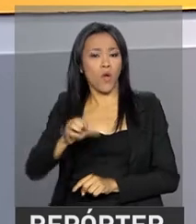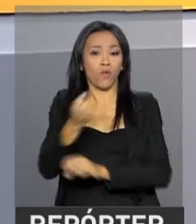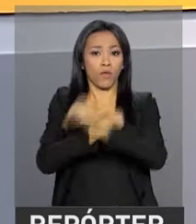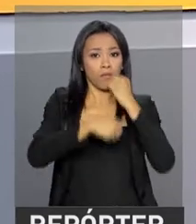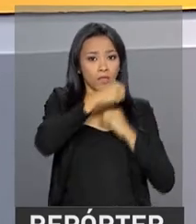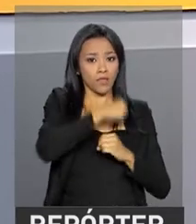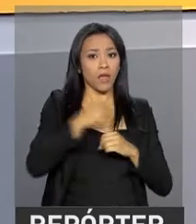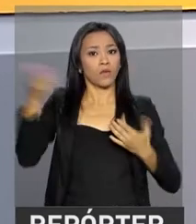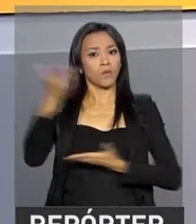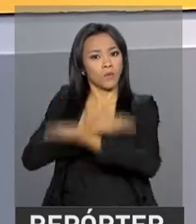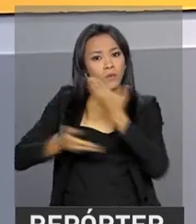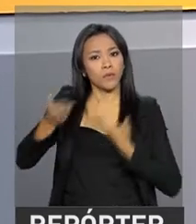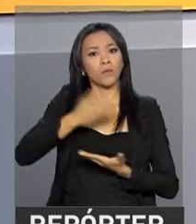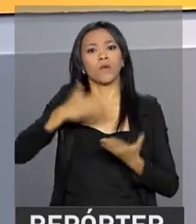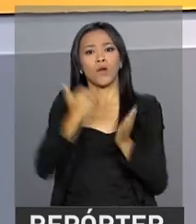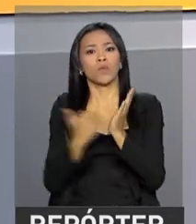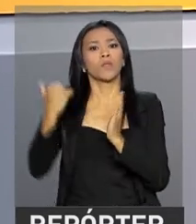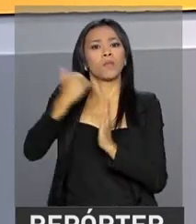os países ultrapassou